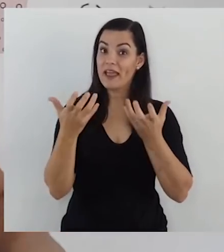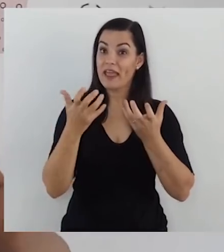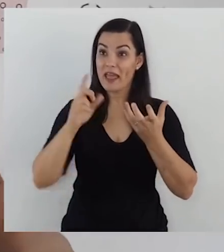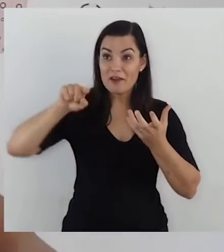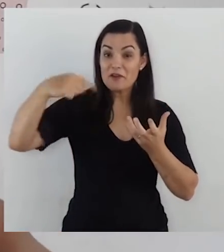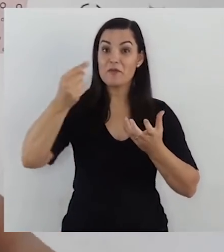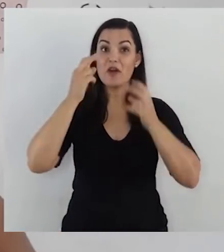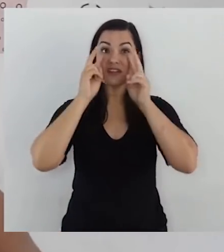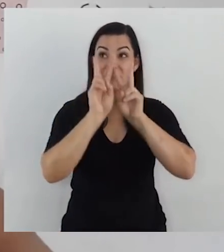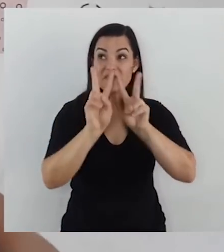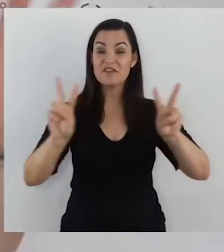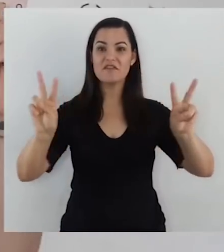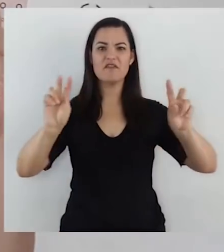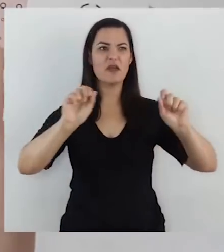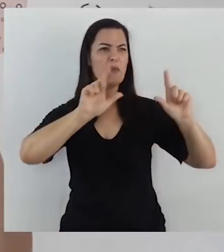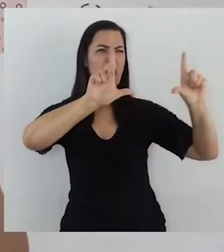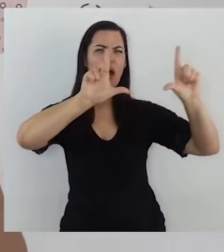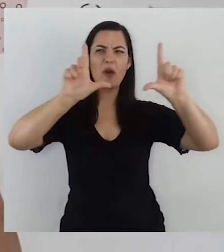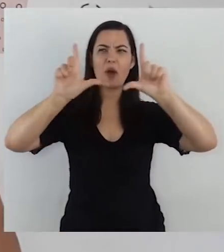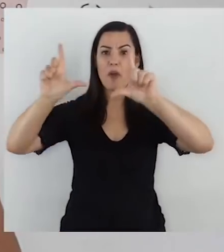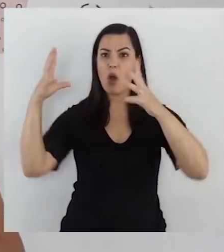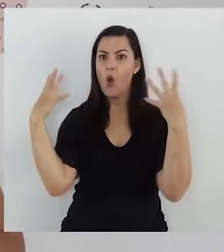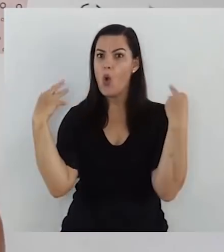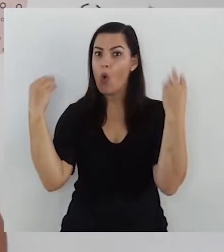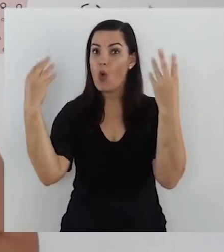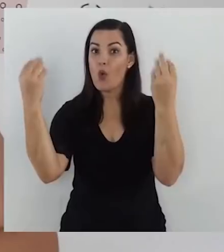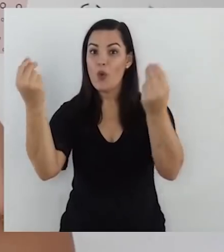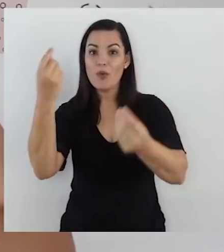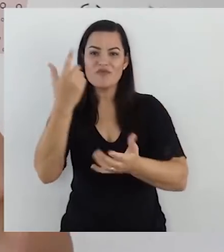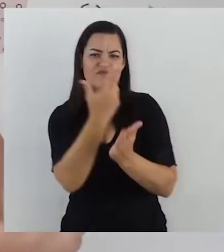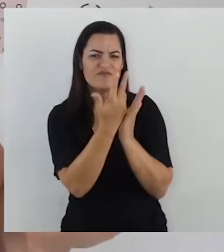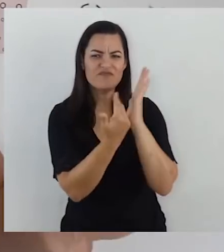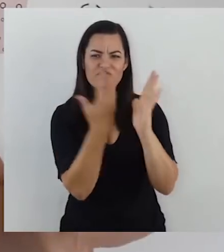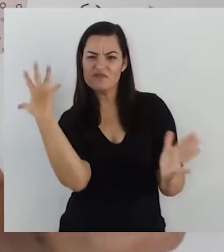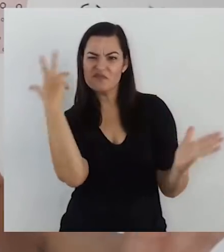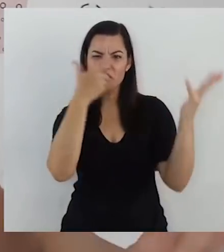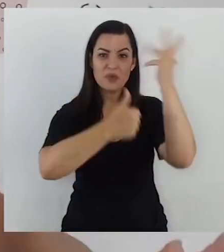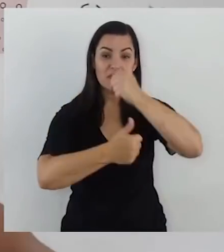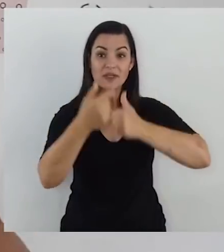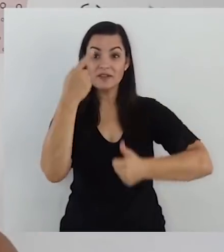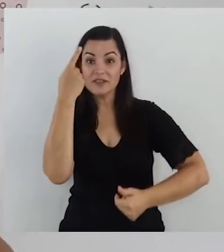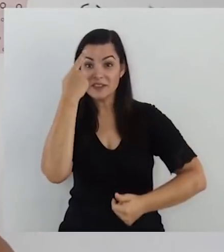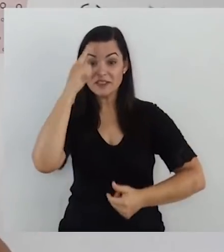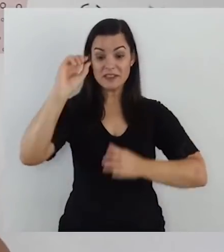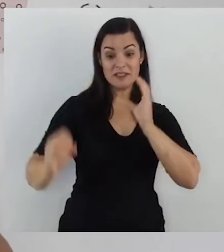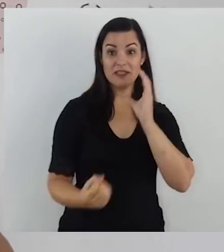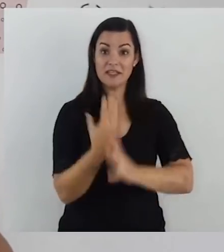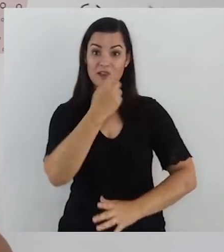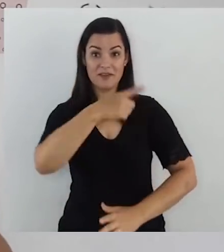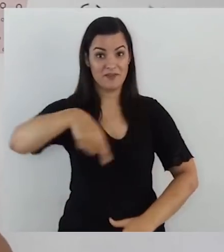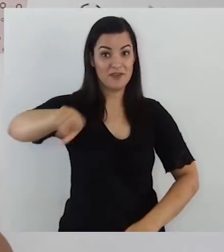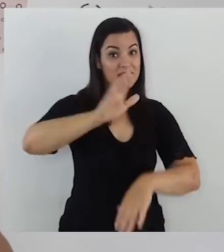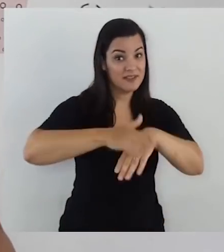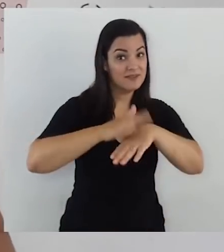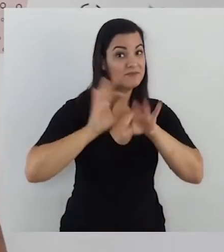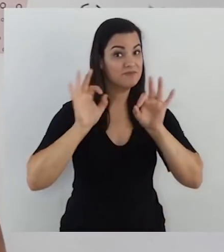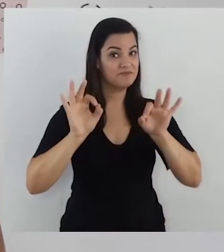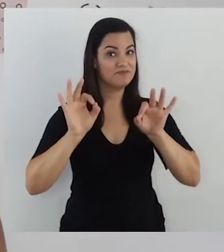uma super exposição lotadinha de desenhos de invenções incríveis de